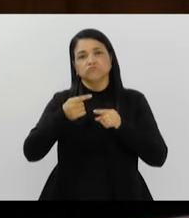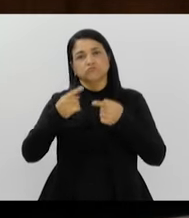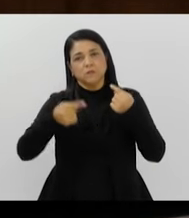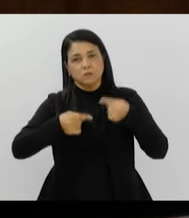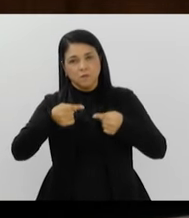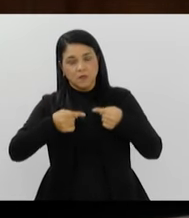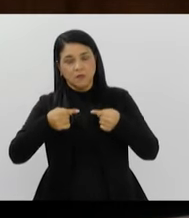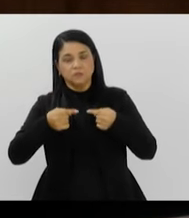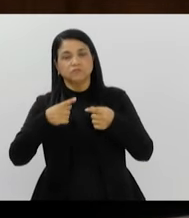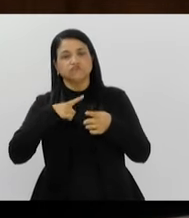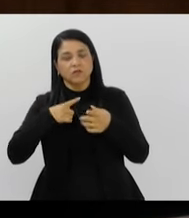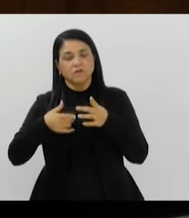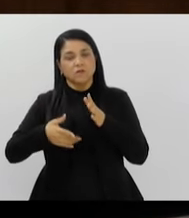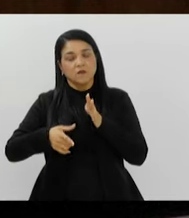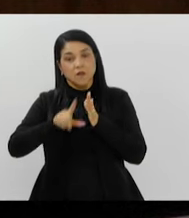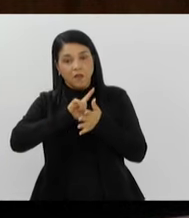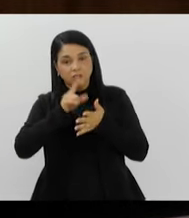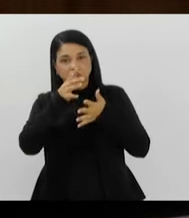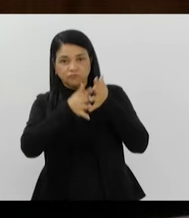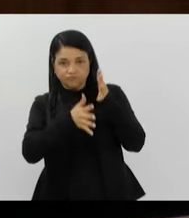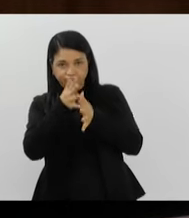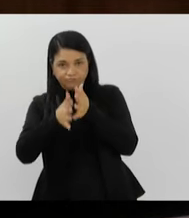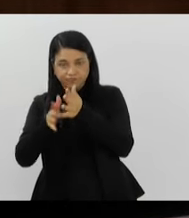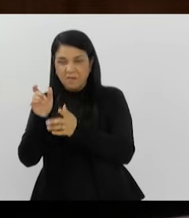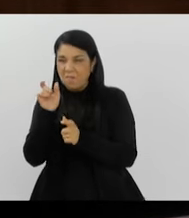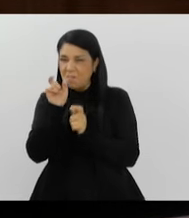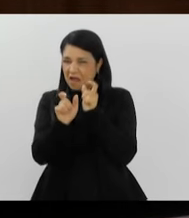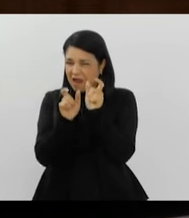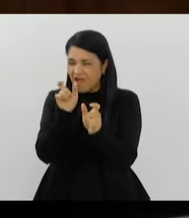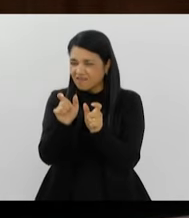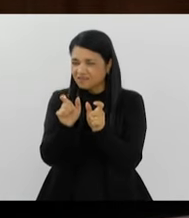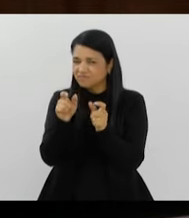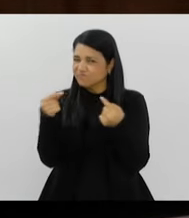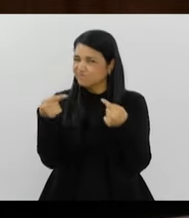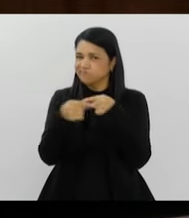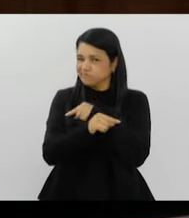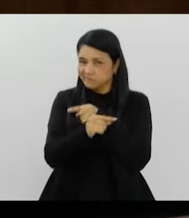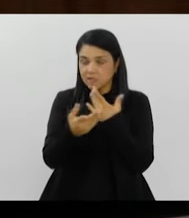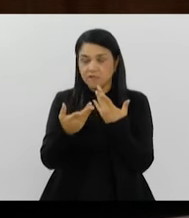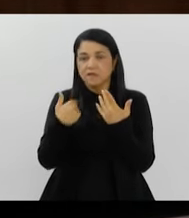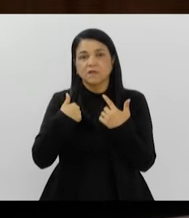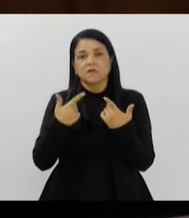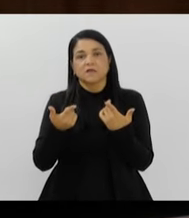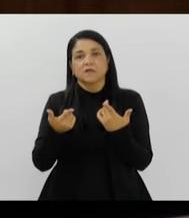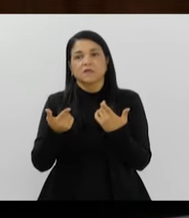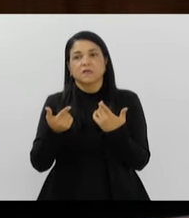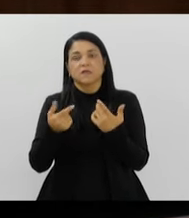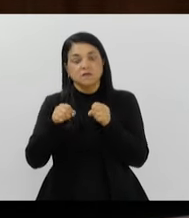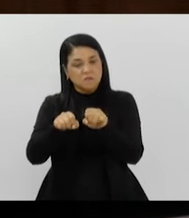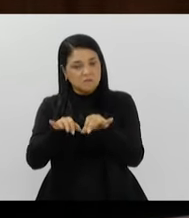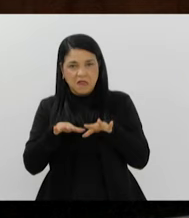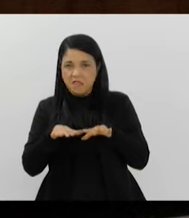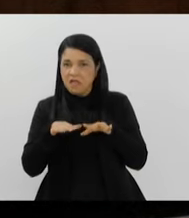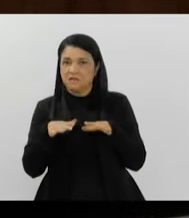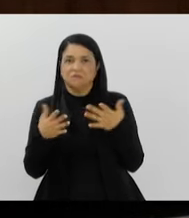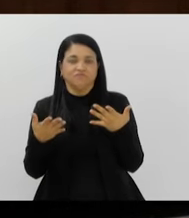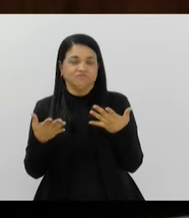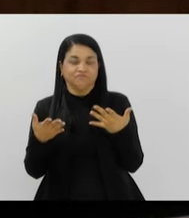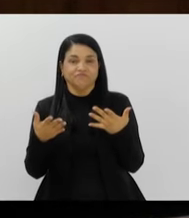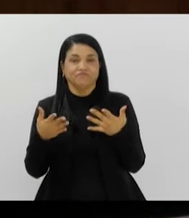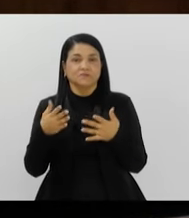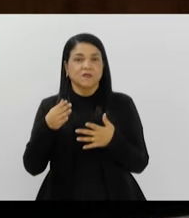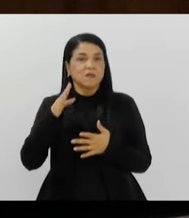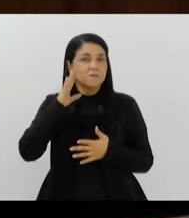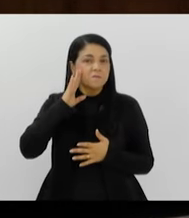alguns conflitos com algumas palavras chulas e que não são compatíveis com o plenário, principalmente quando